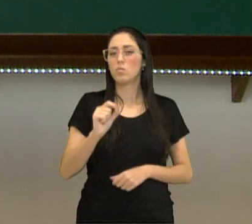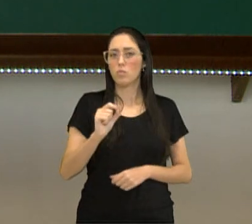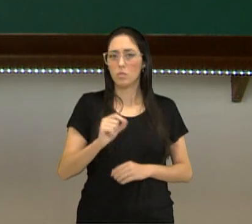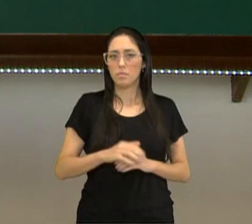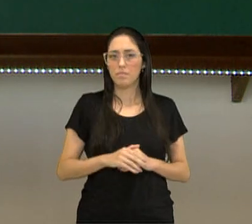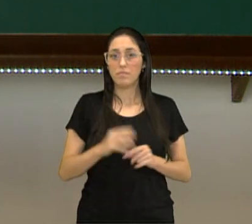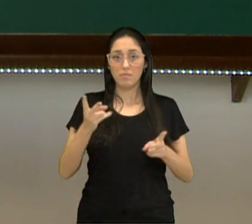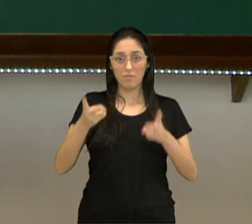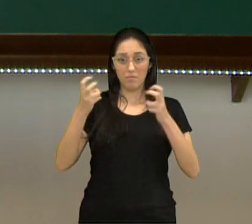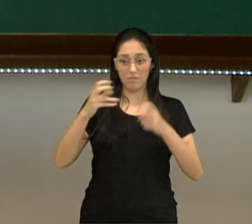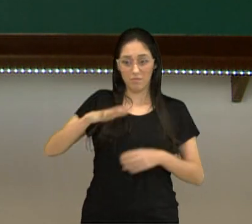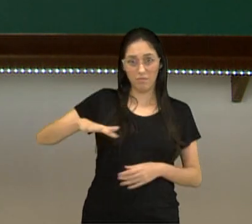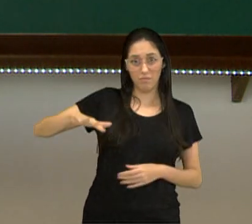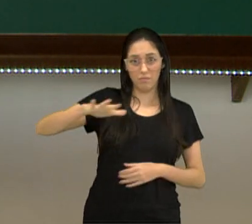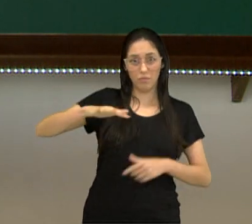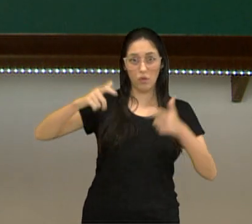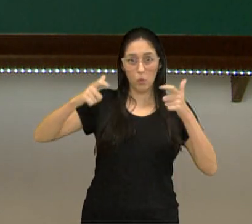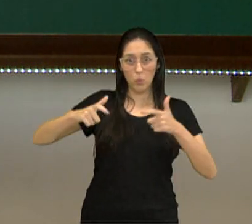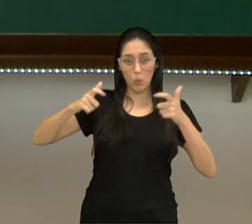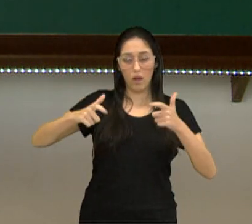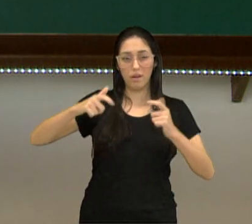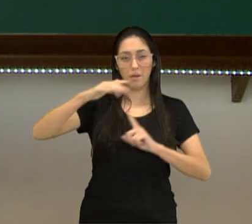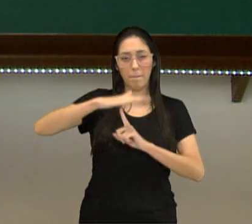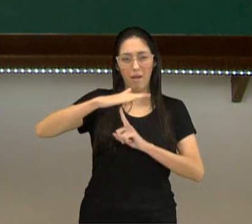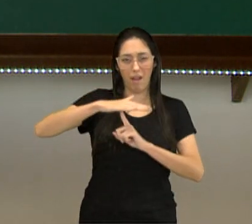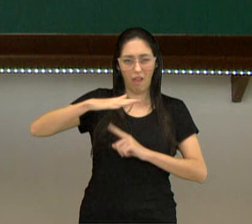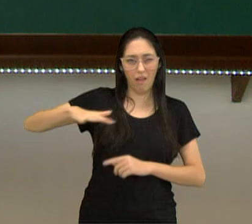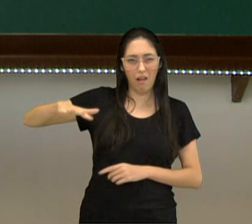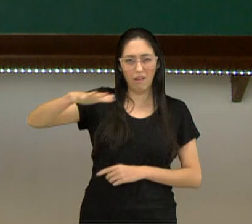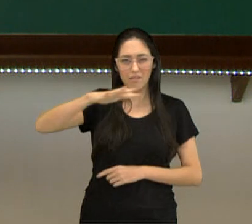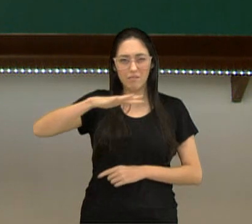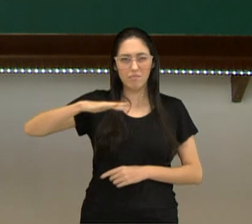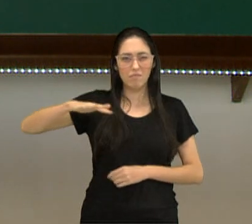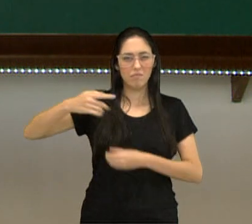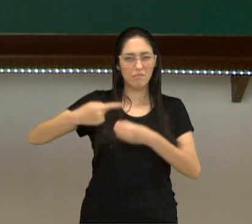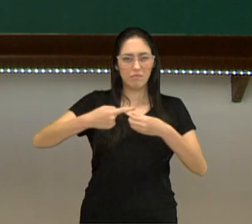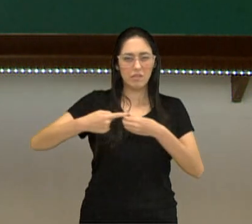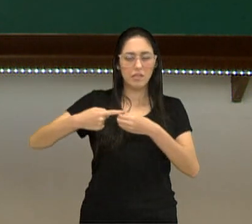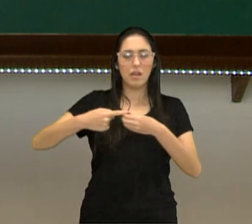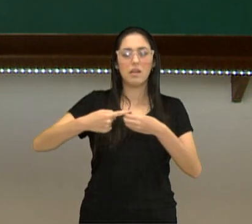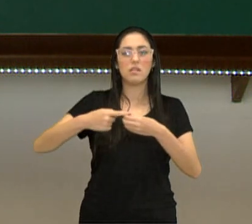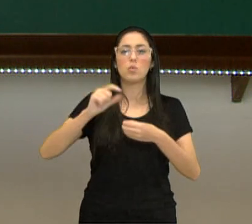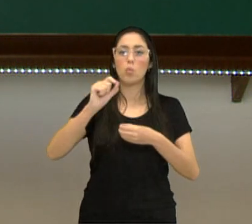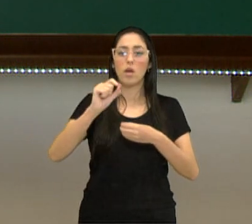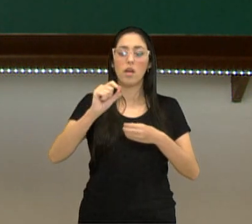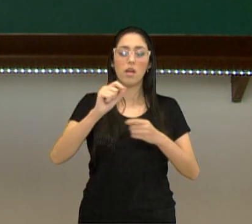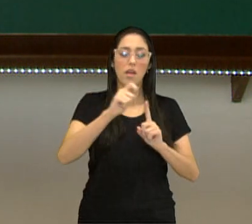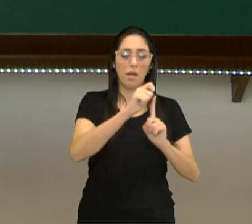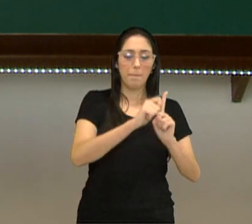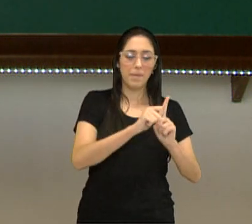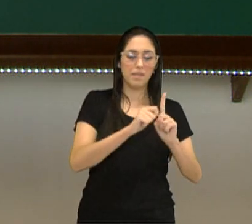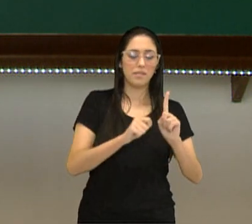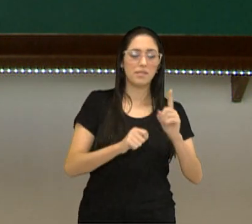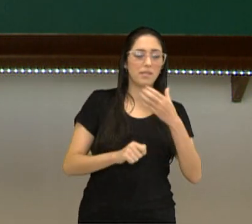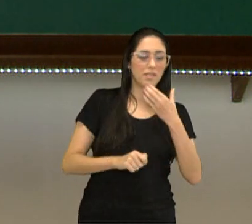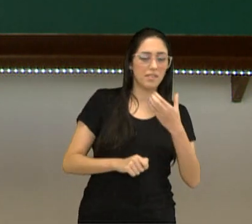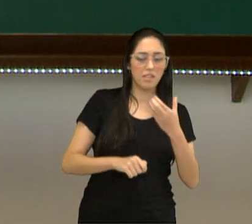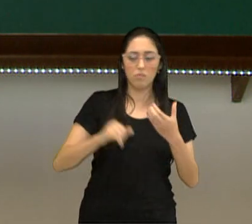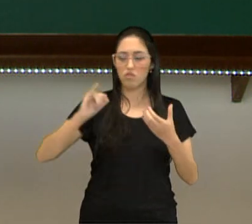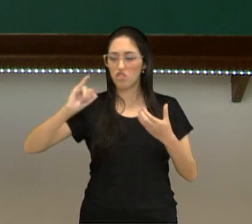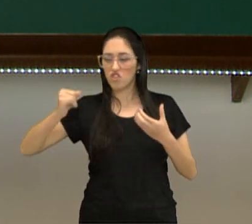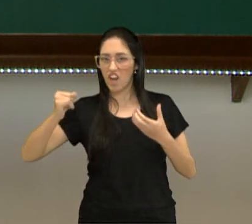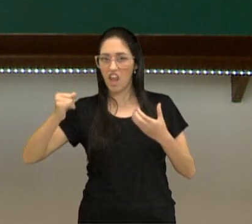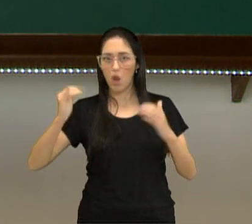que nessa região do primeiro planalto paranaense, teremos nos meses de dezembro e janeiro um momento